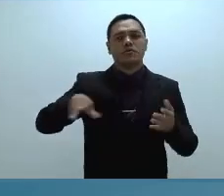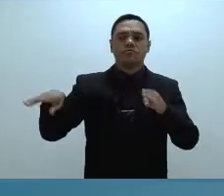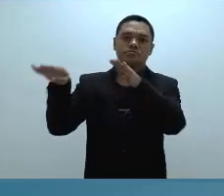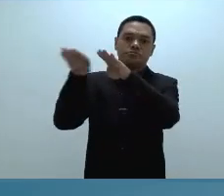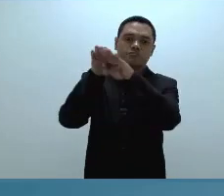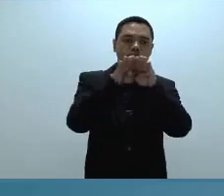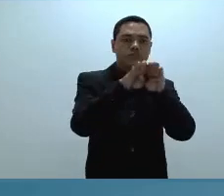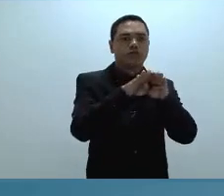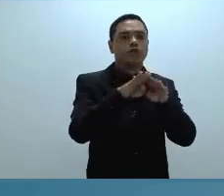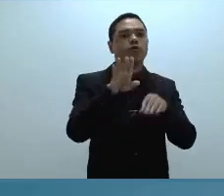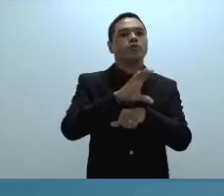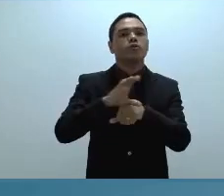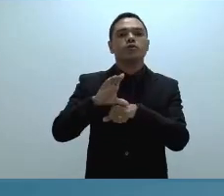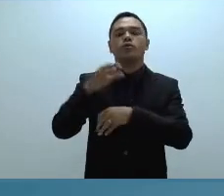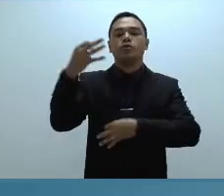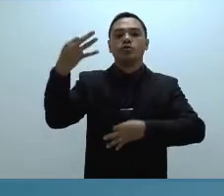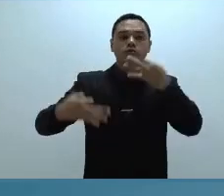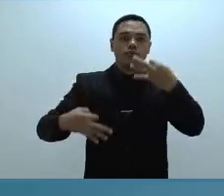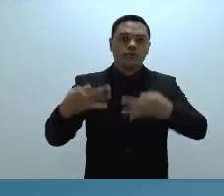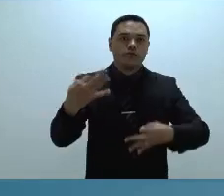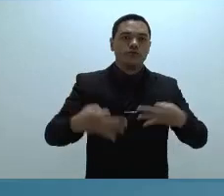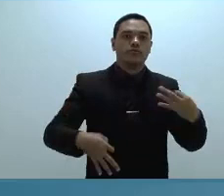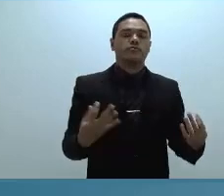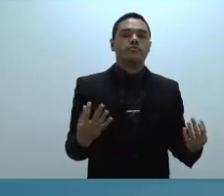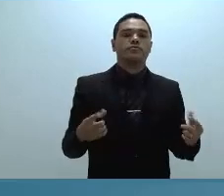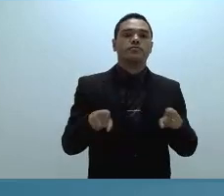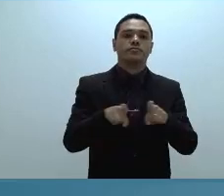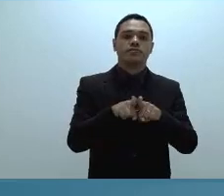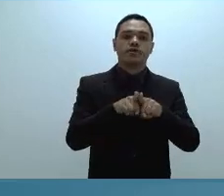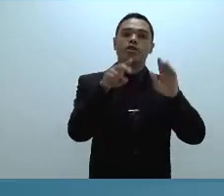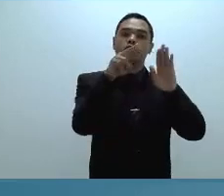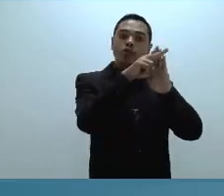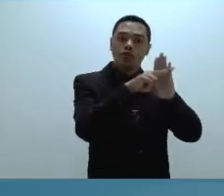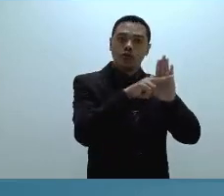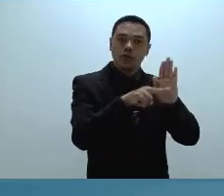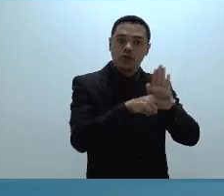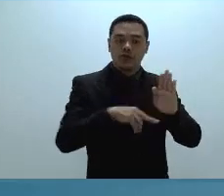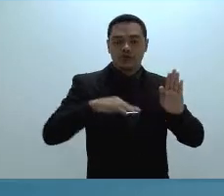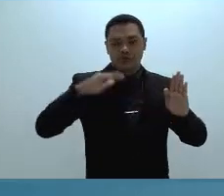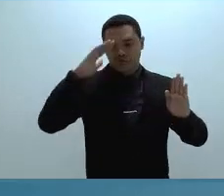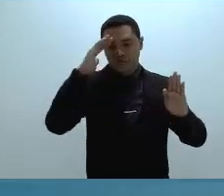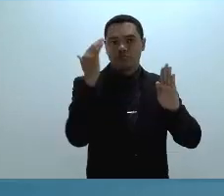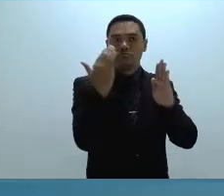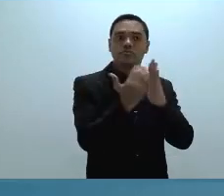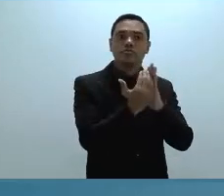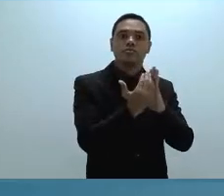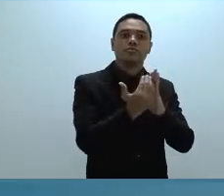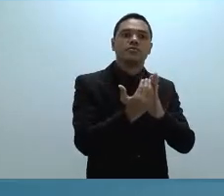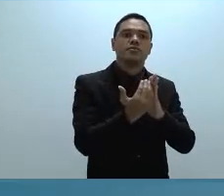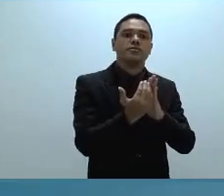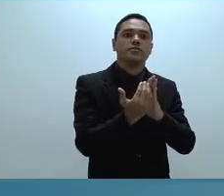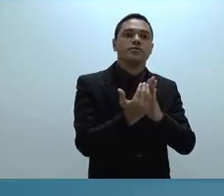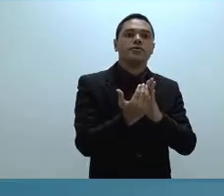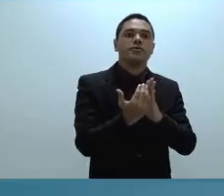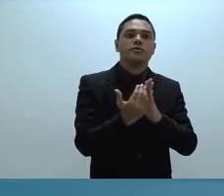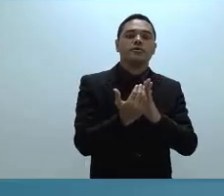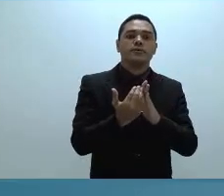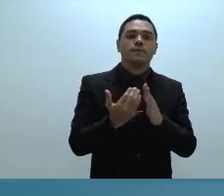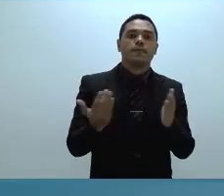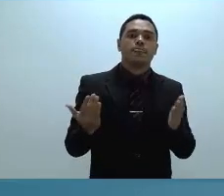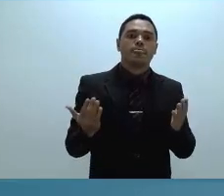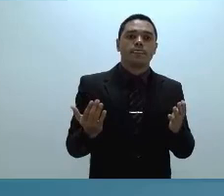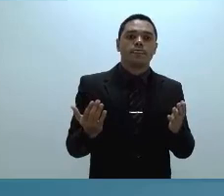jurídicas dinâmicas, por vezes submetidas a normas heterônomas, vale dizer, relações sobre as quais poderão